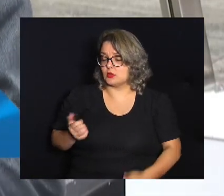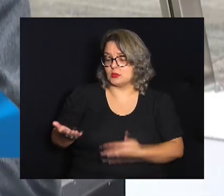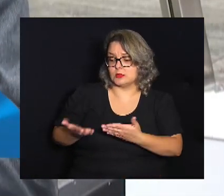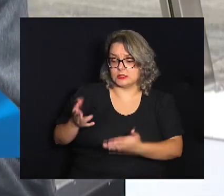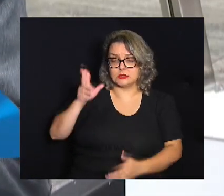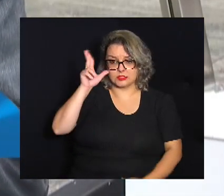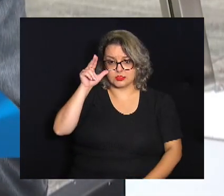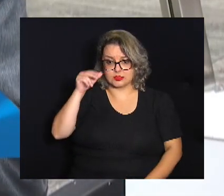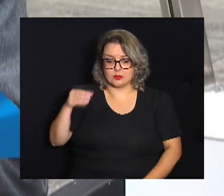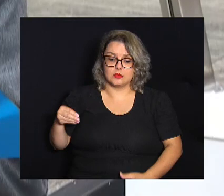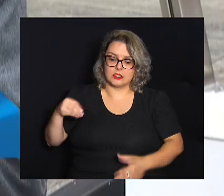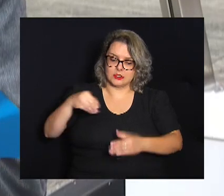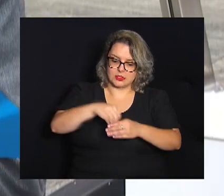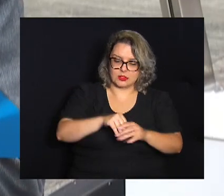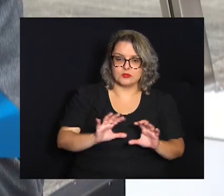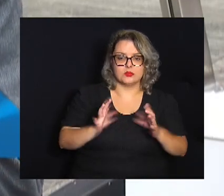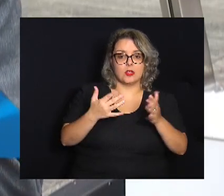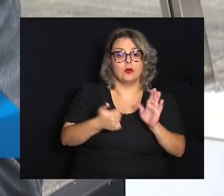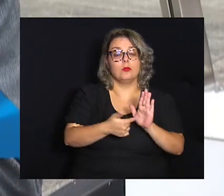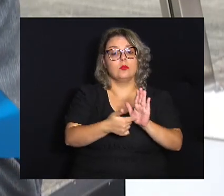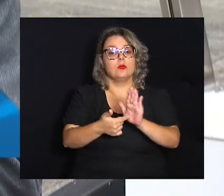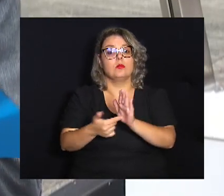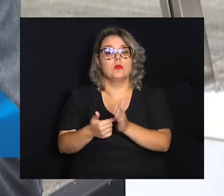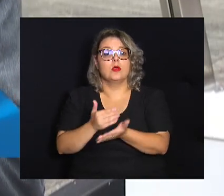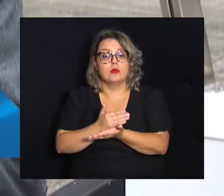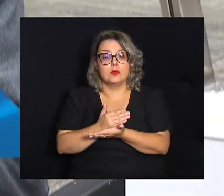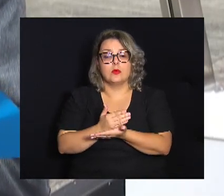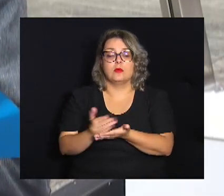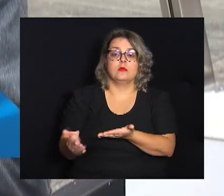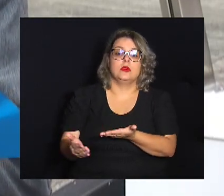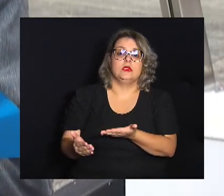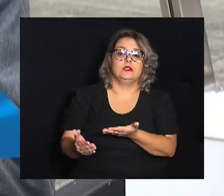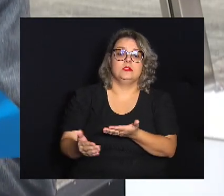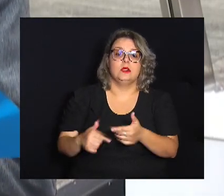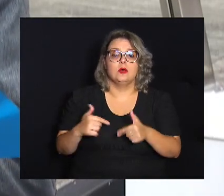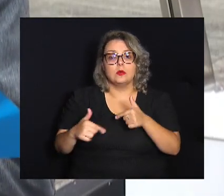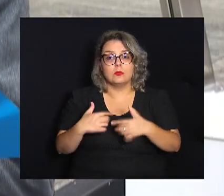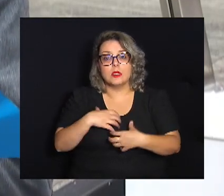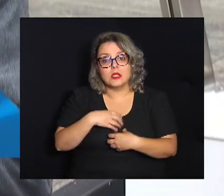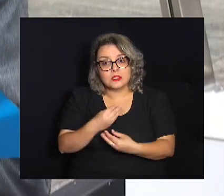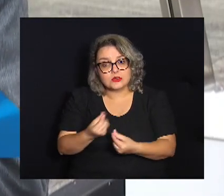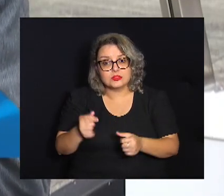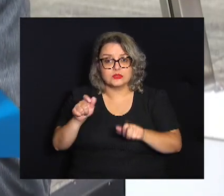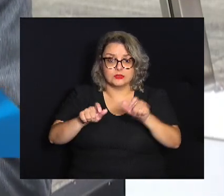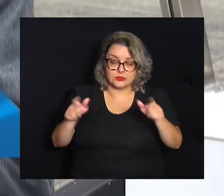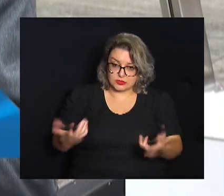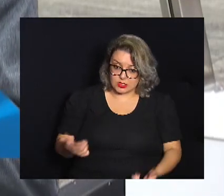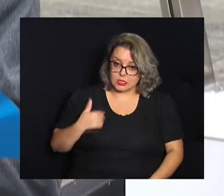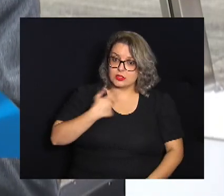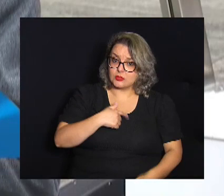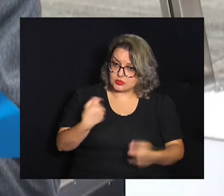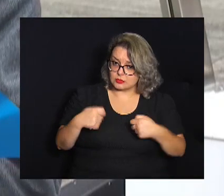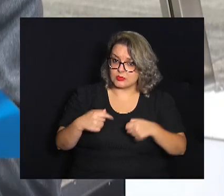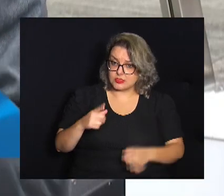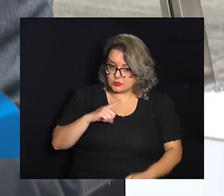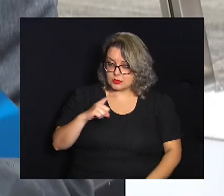um evento, para poder começar um trabalho de sensibilizar as pessoas que nós precisamos ter na cultura que já existe